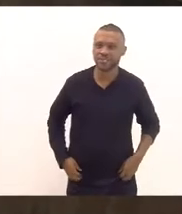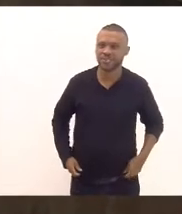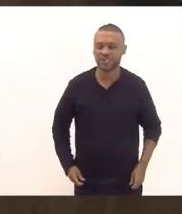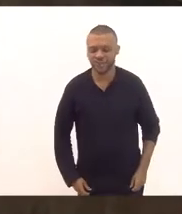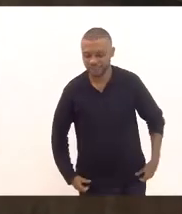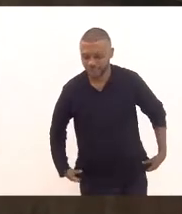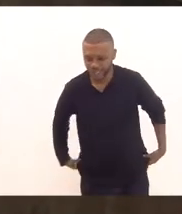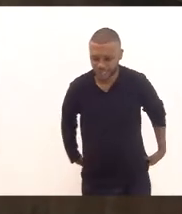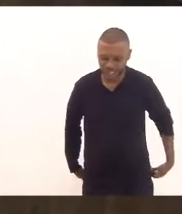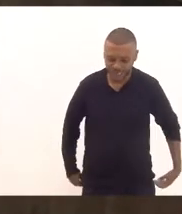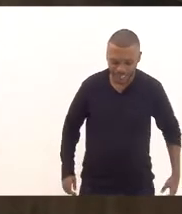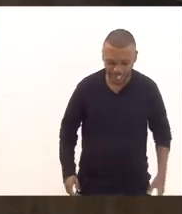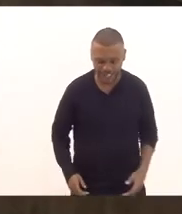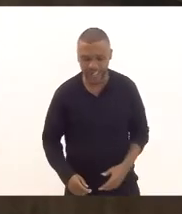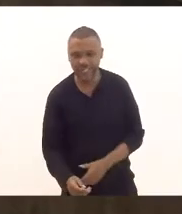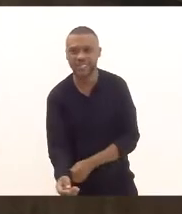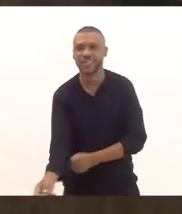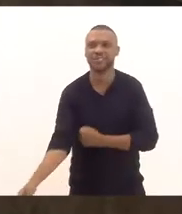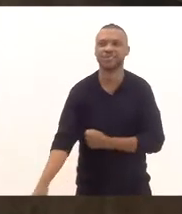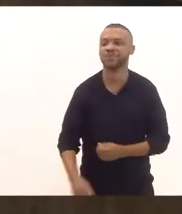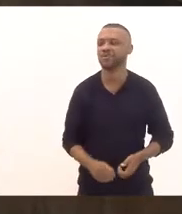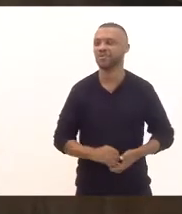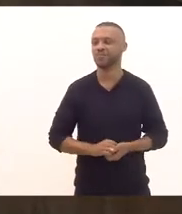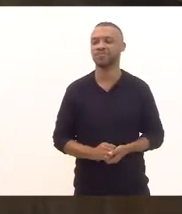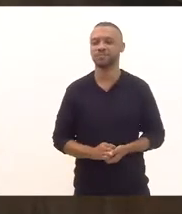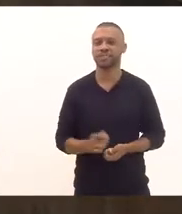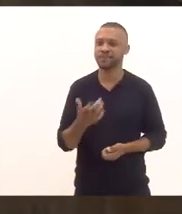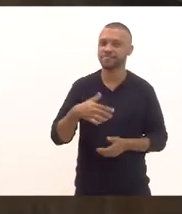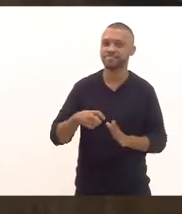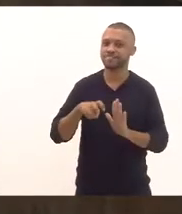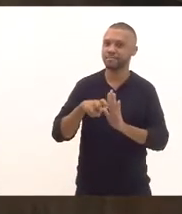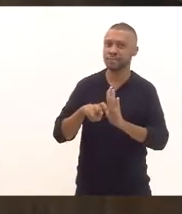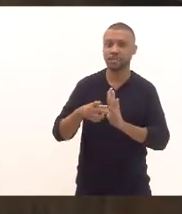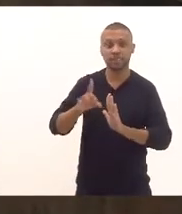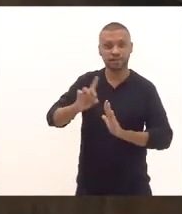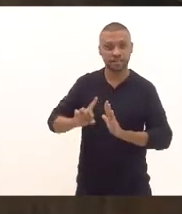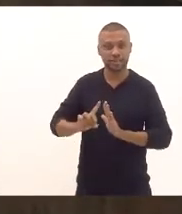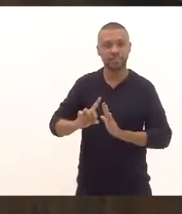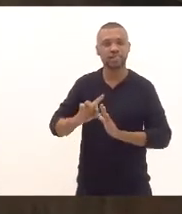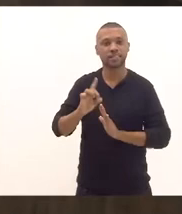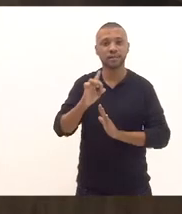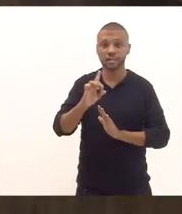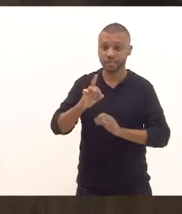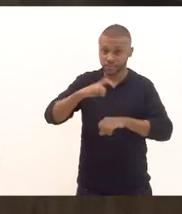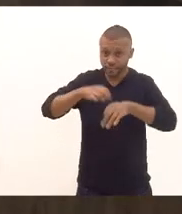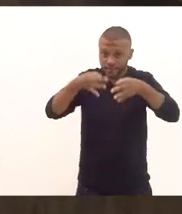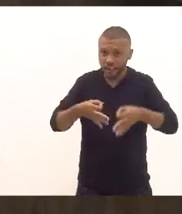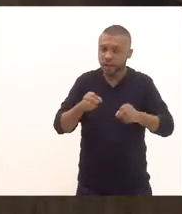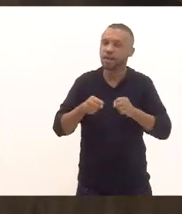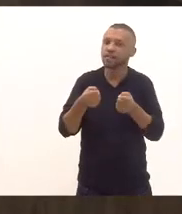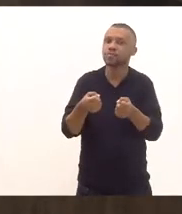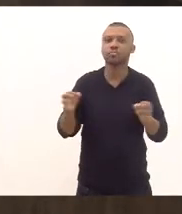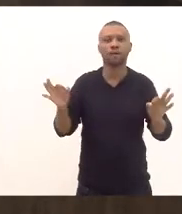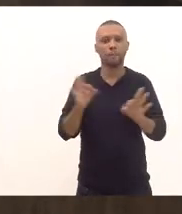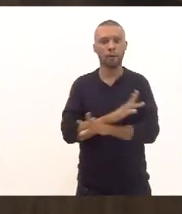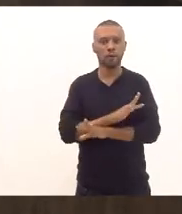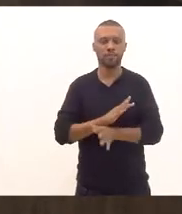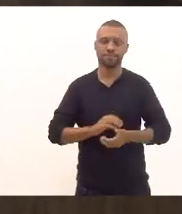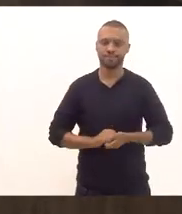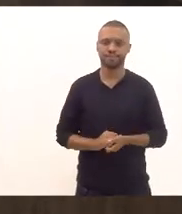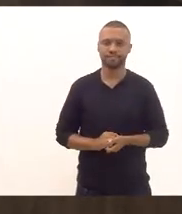pessoa com deficiência é percebemos que esse direito ele não está de fato garantido na sua integralidade